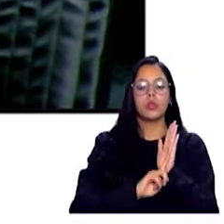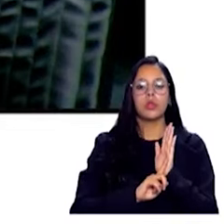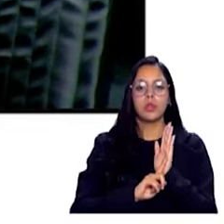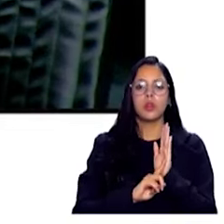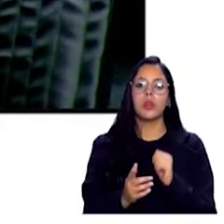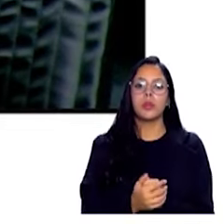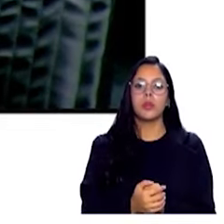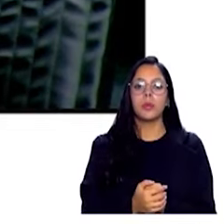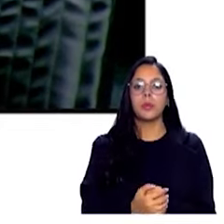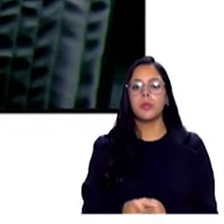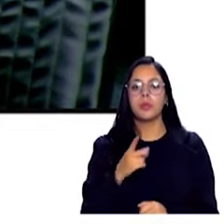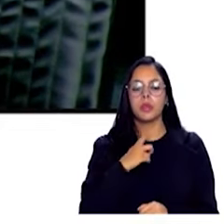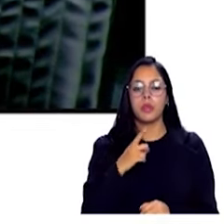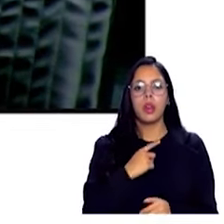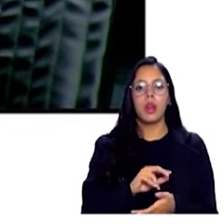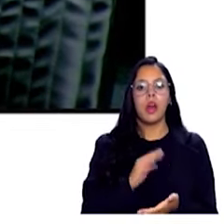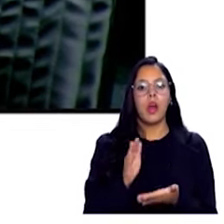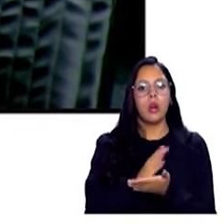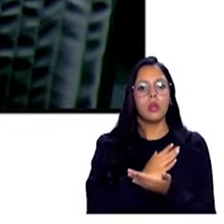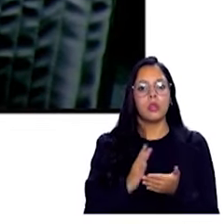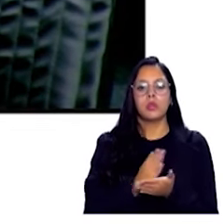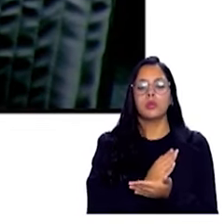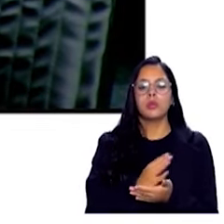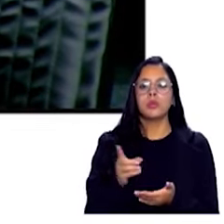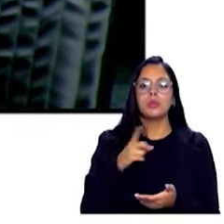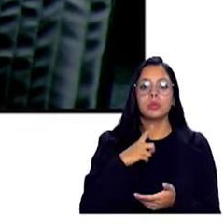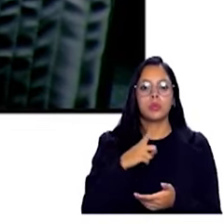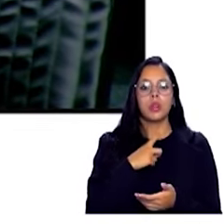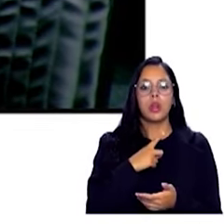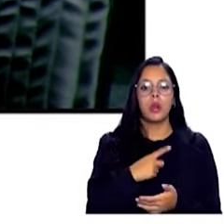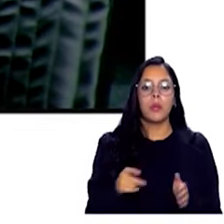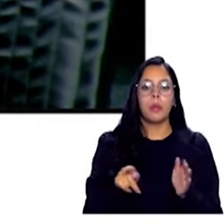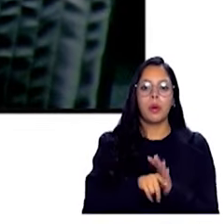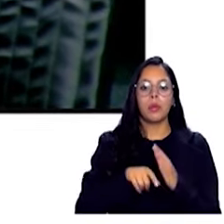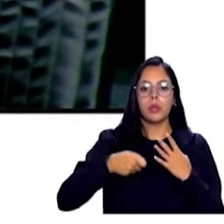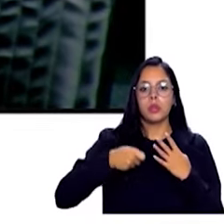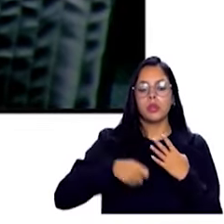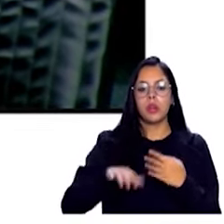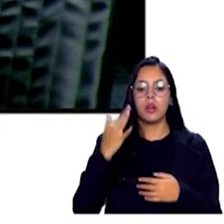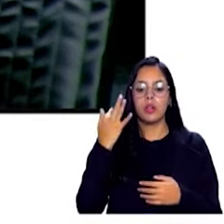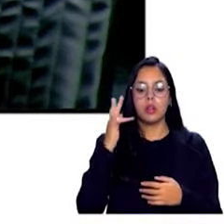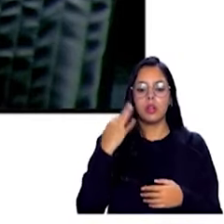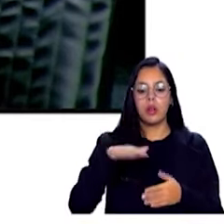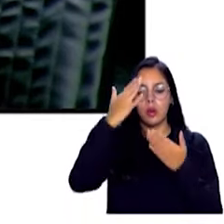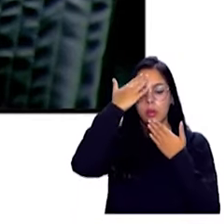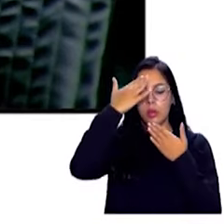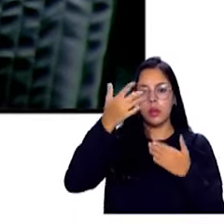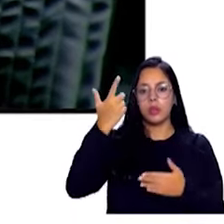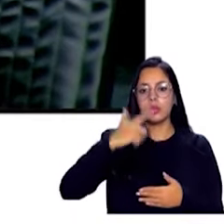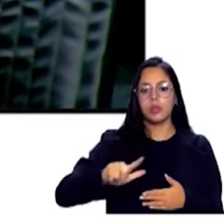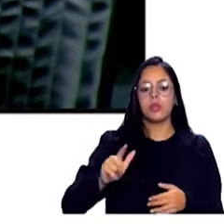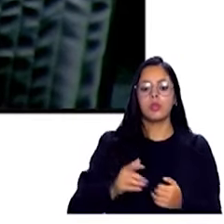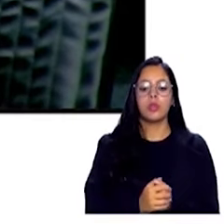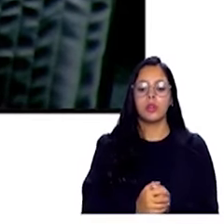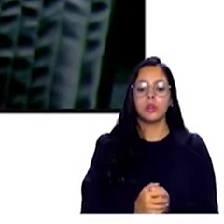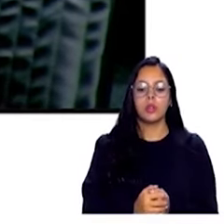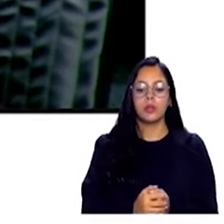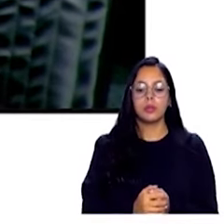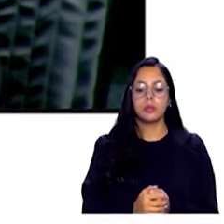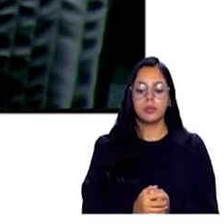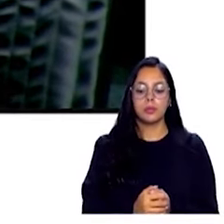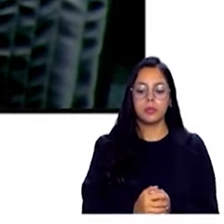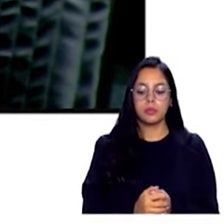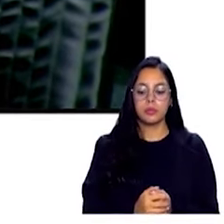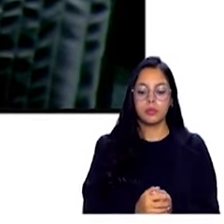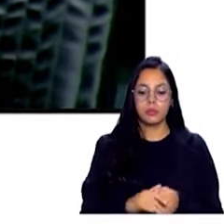dessas grandes questões e da forma como são enfrentadas pela jurisdição francesa Muito obrigado mais uma vez muito obrigado Dr tesolin por essa